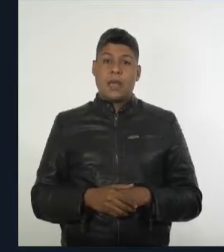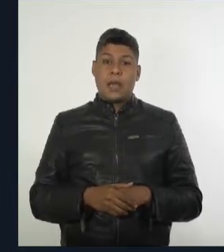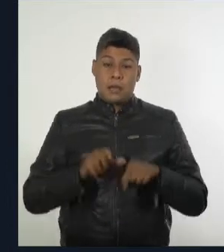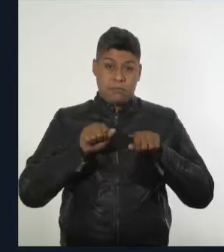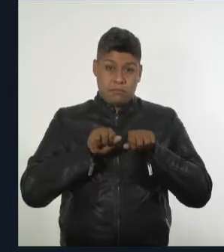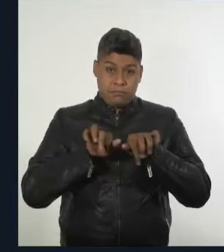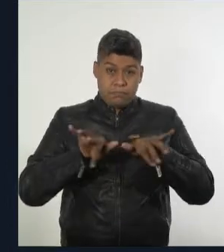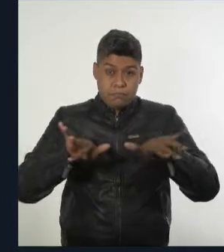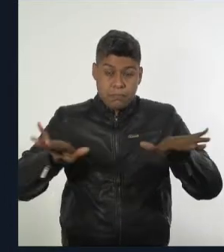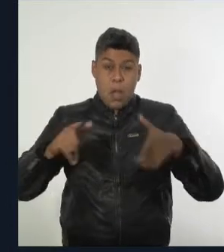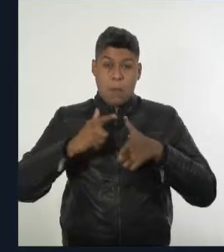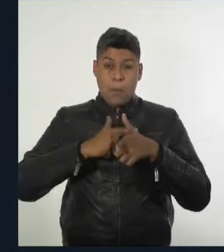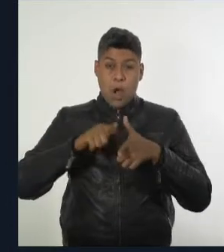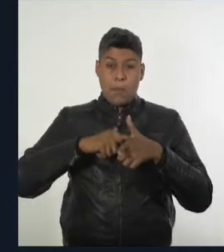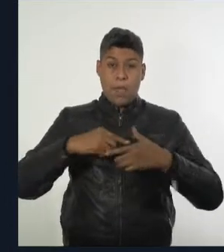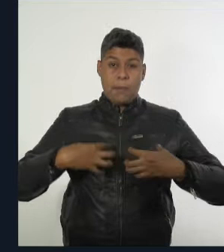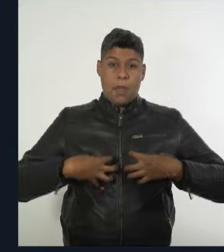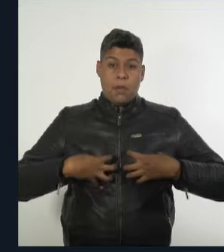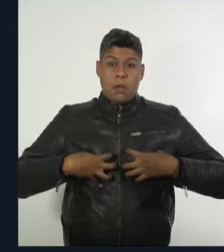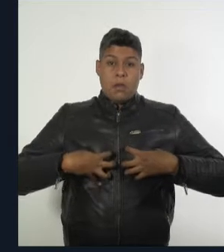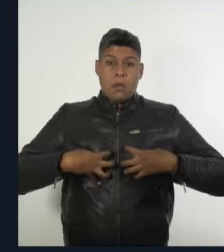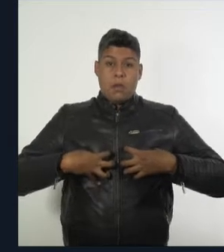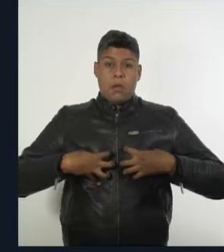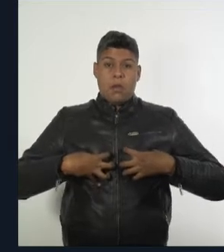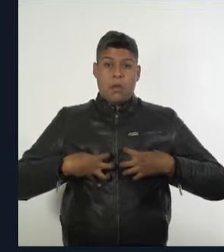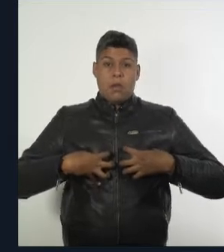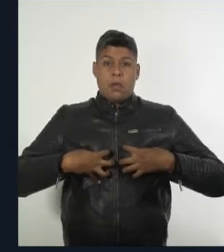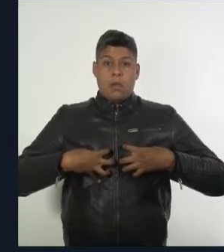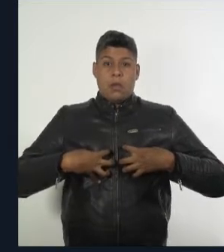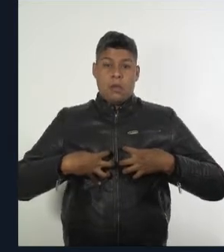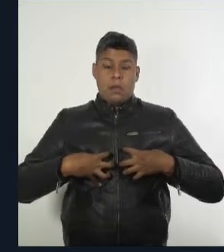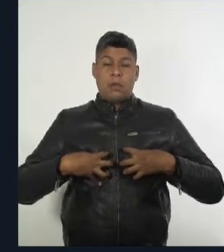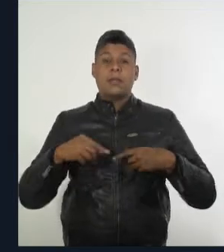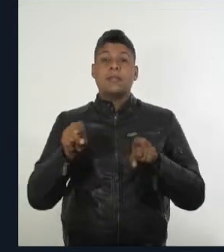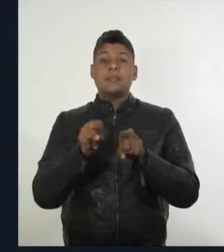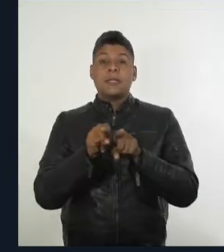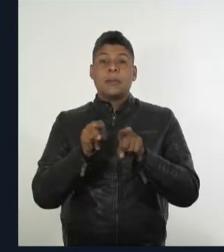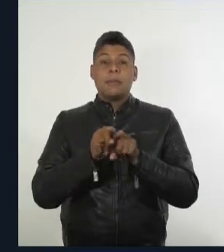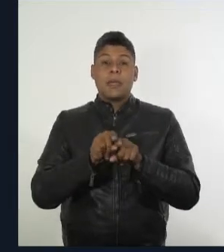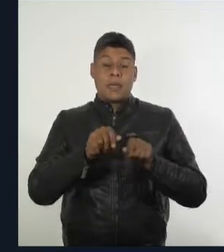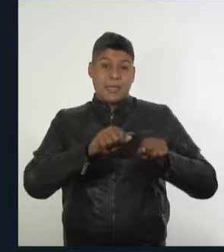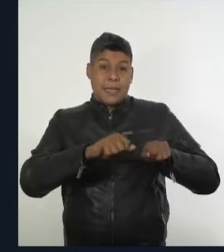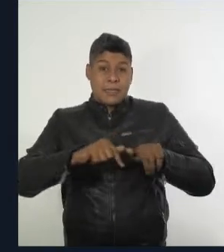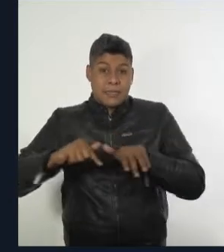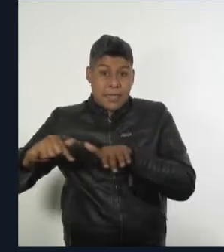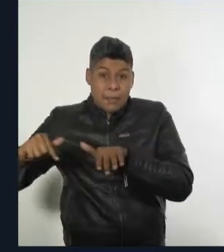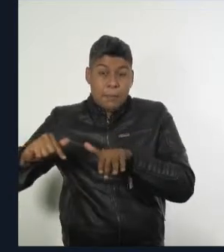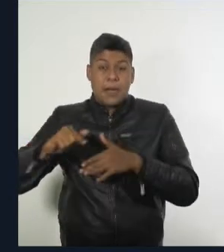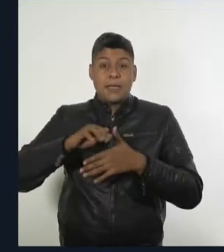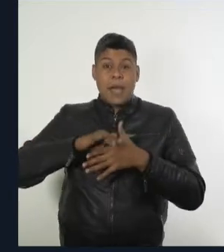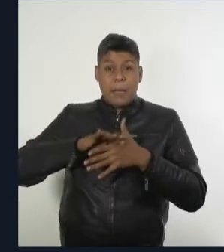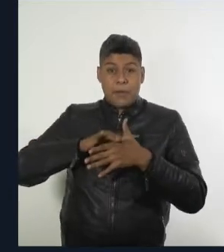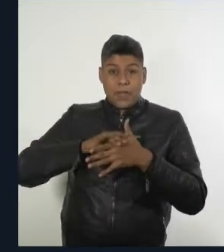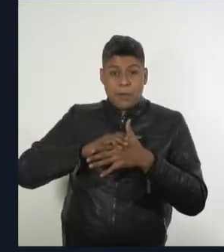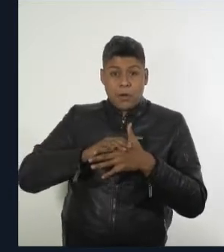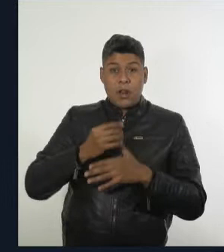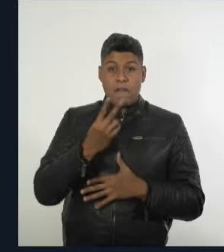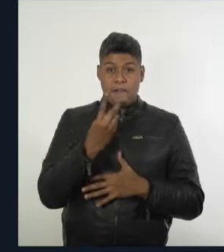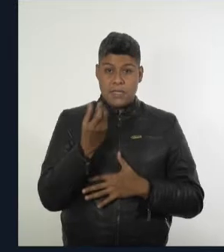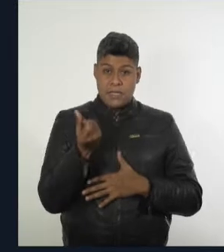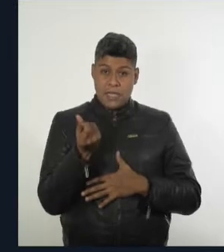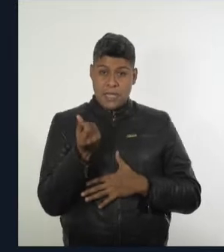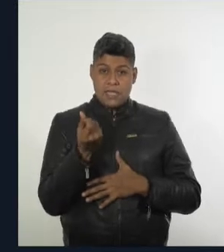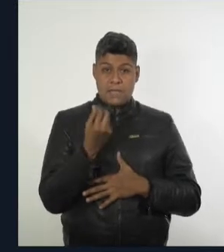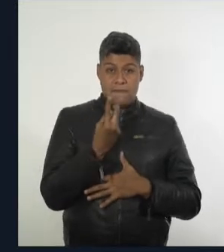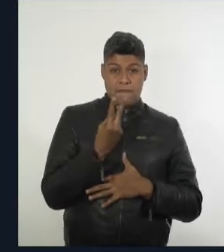síndrome respiratória, e nas semanas epidemiológicas 26 e